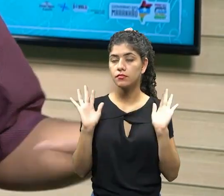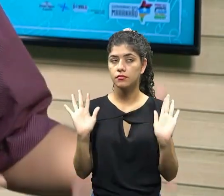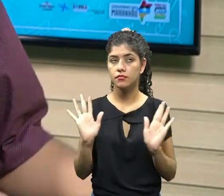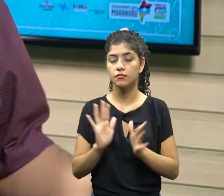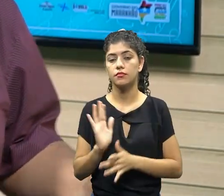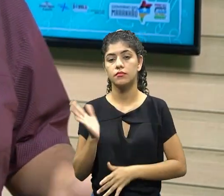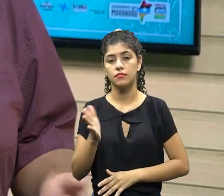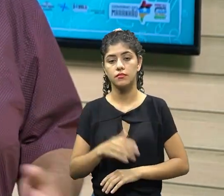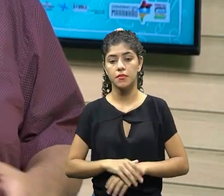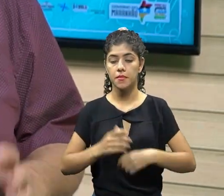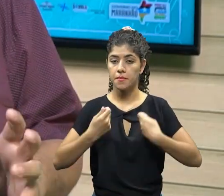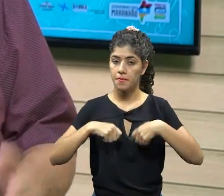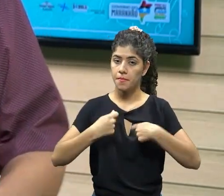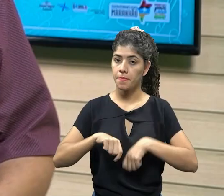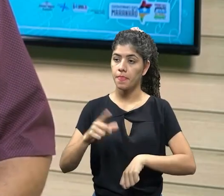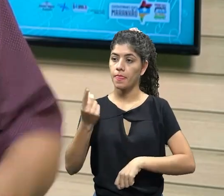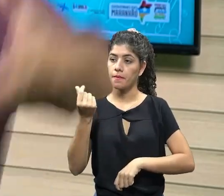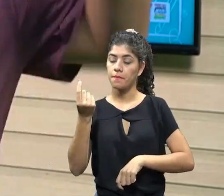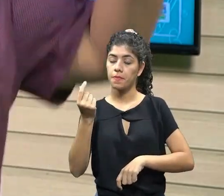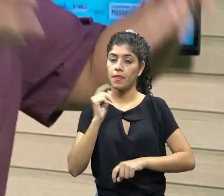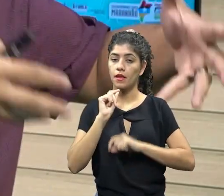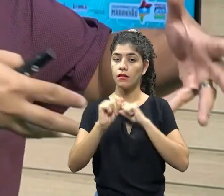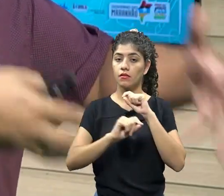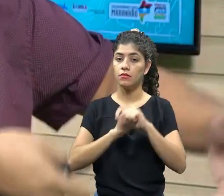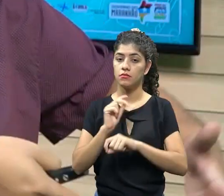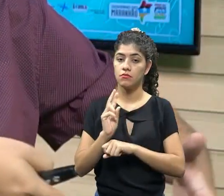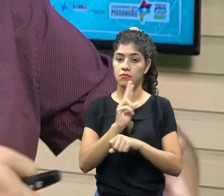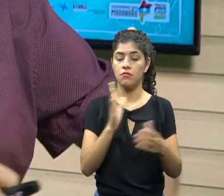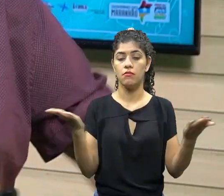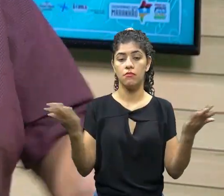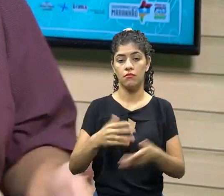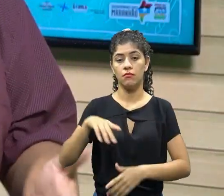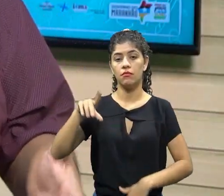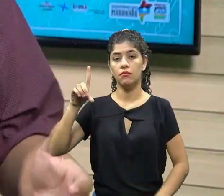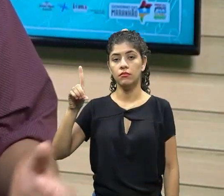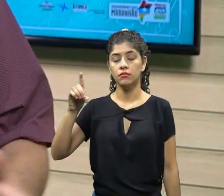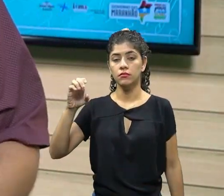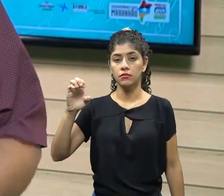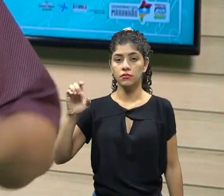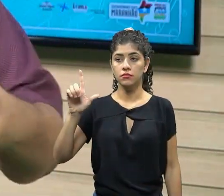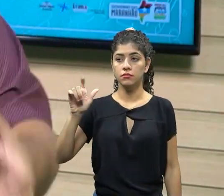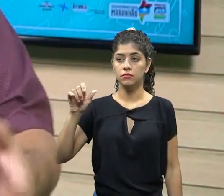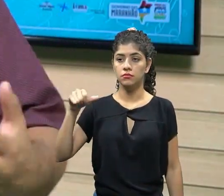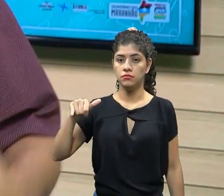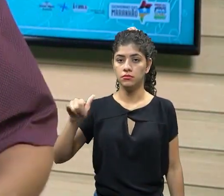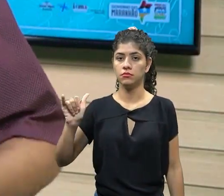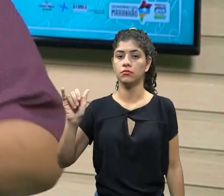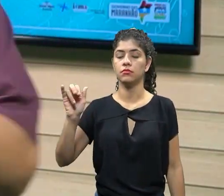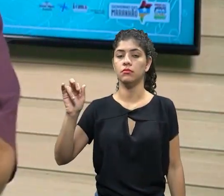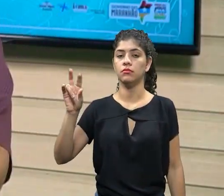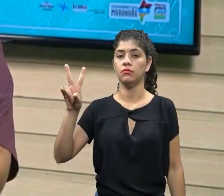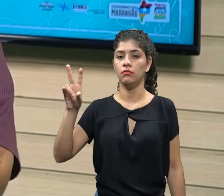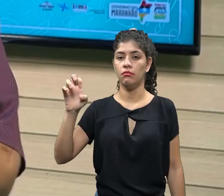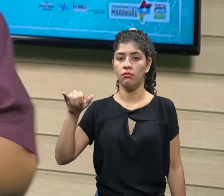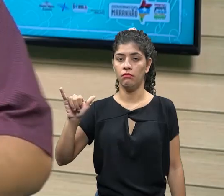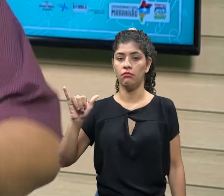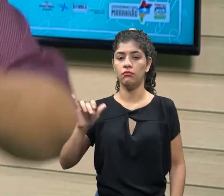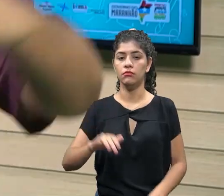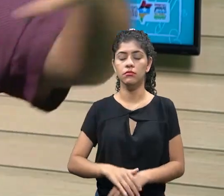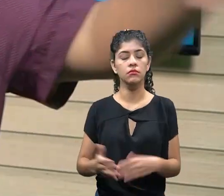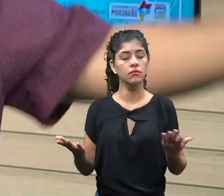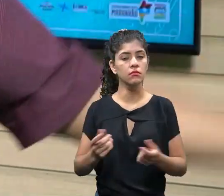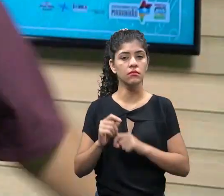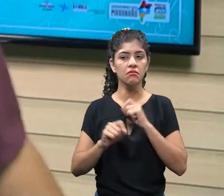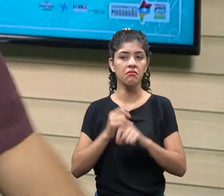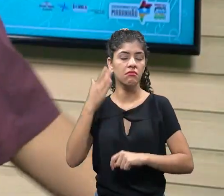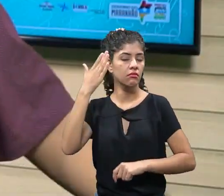poder investir em delivery. Aí eu faço uma alocação desse recurso para lá. Mas se eu não souber locar novamente, às vezes eu não tenho dinheiro